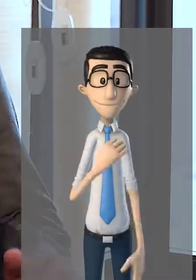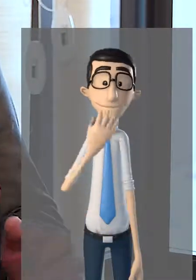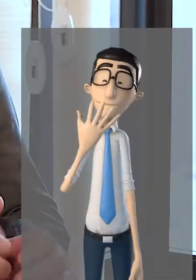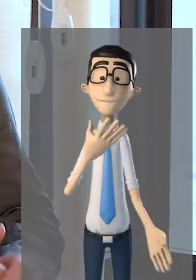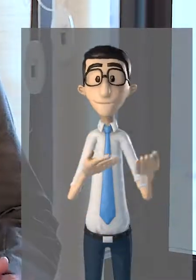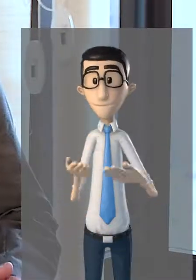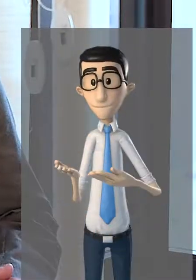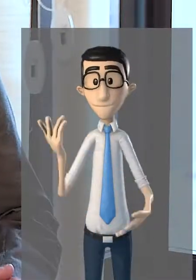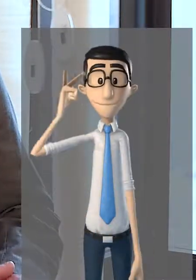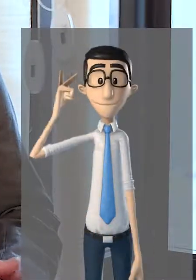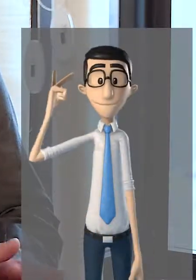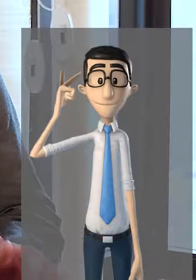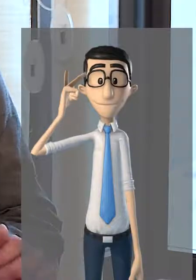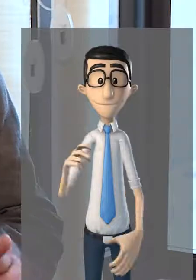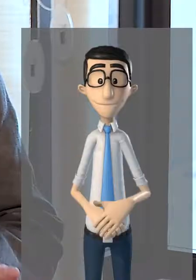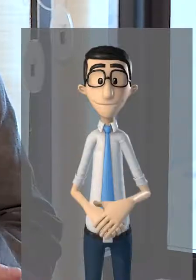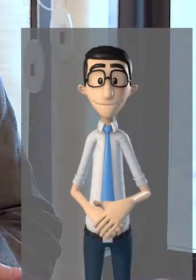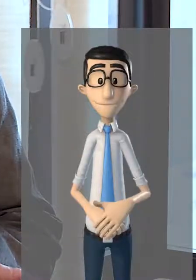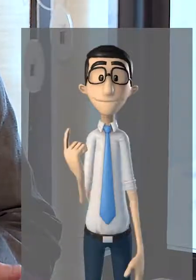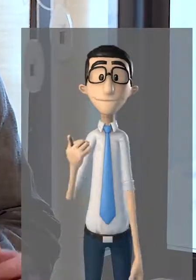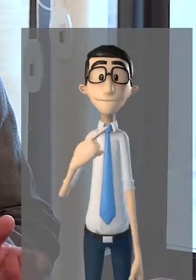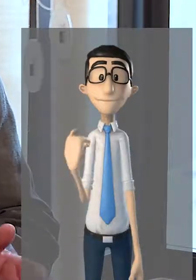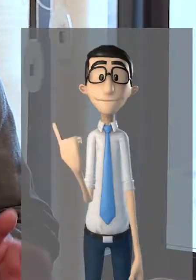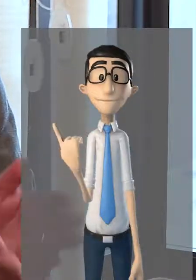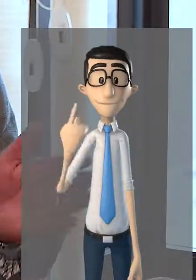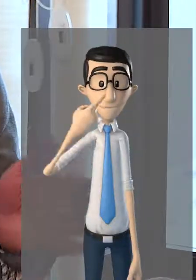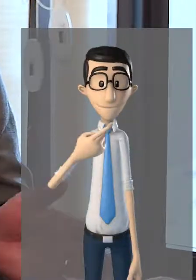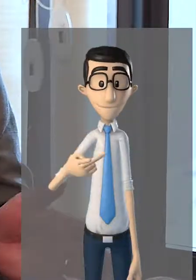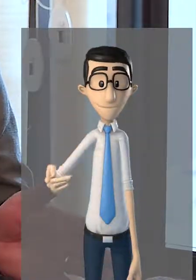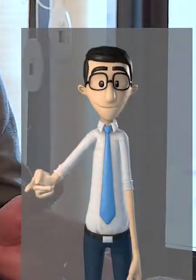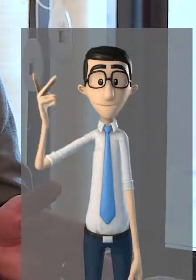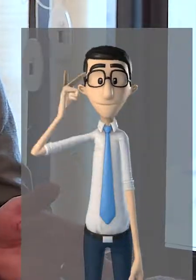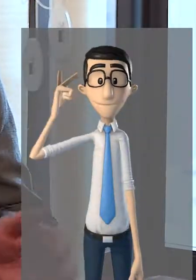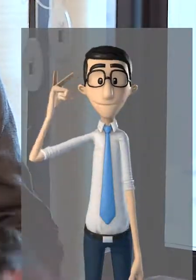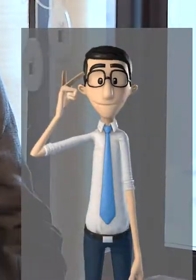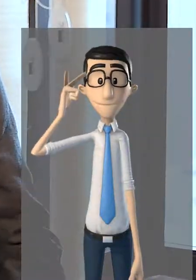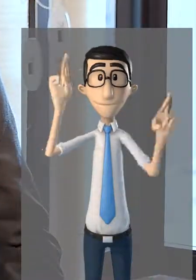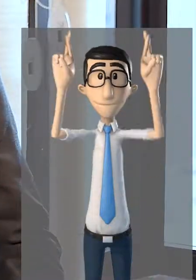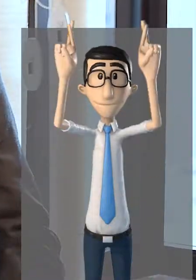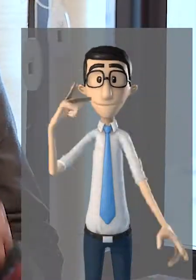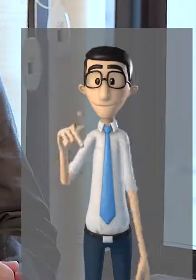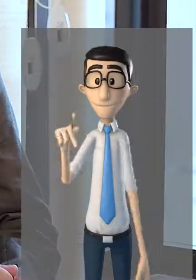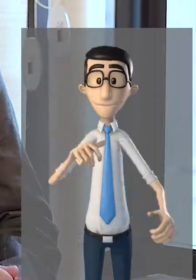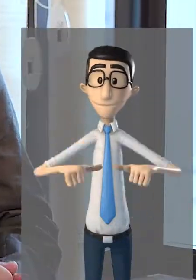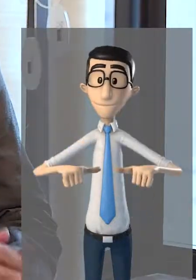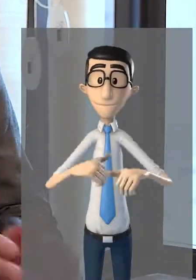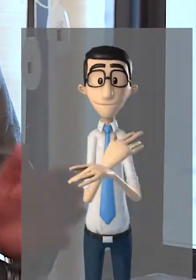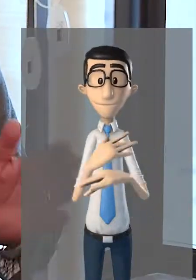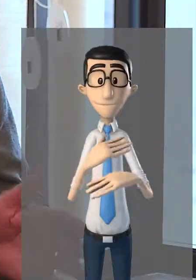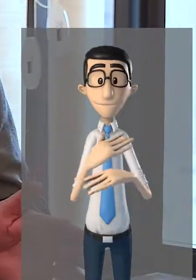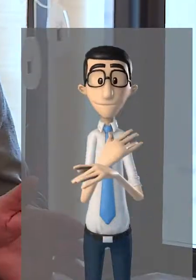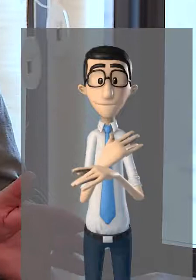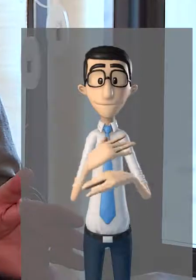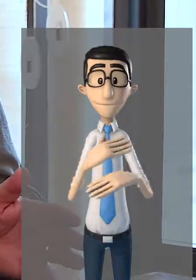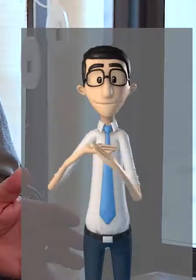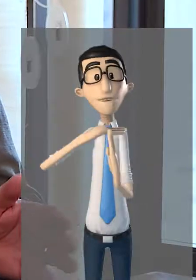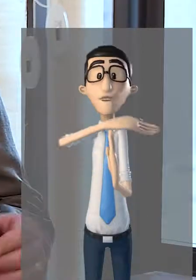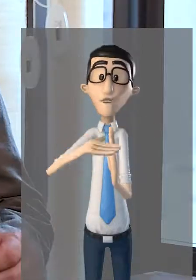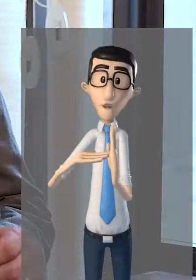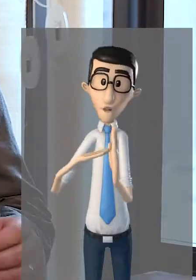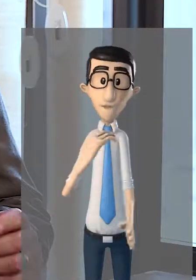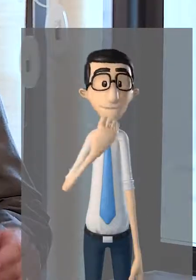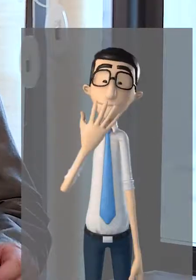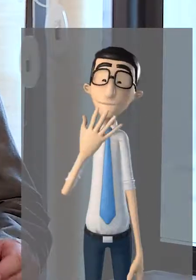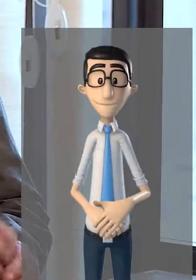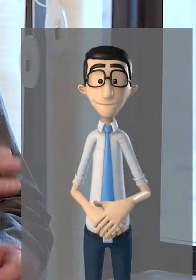Olá, bem-vindo a São Paulo. Nós aqui do Visite São Paulo desejamos que a sua estada aqui em nossa cidade seja tudo de bom. Para saber tudo o que está acontecendo em São